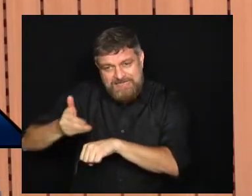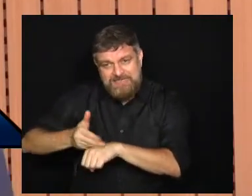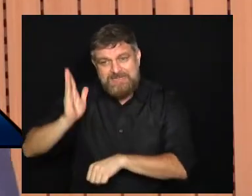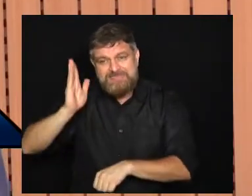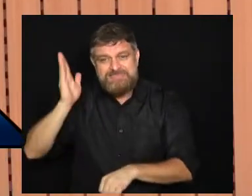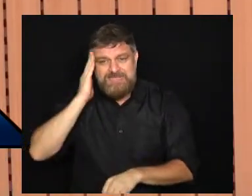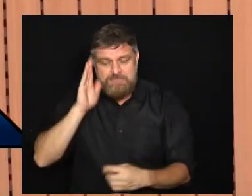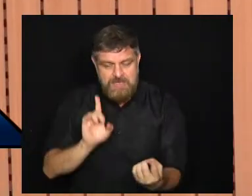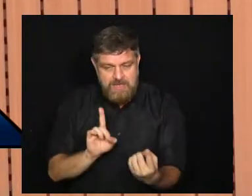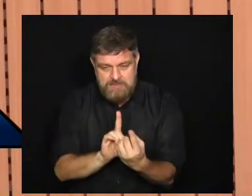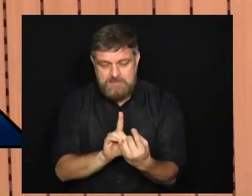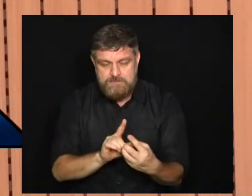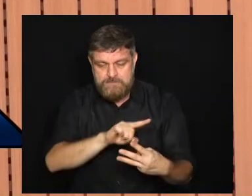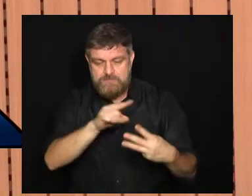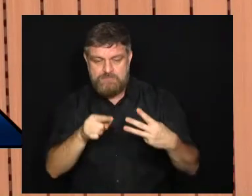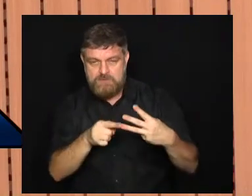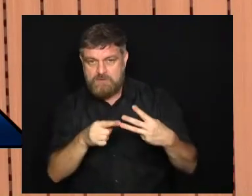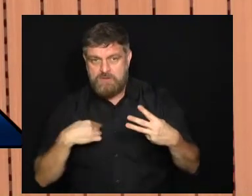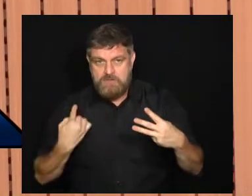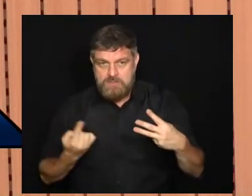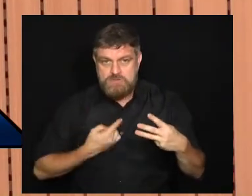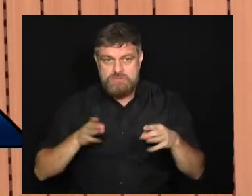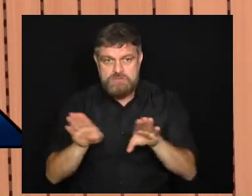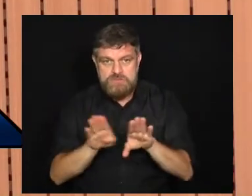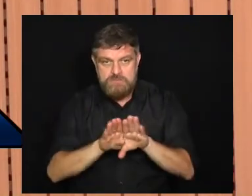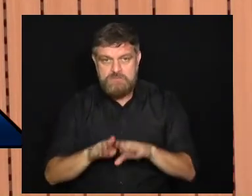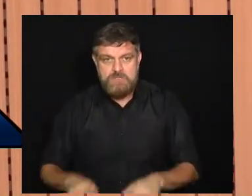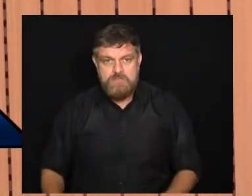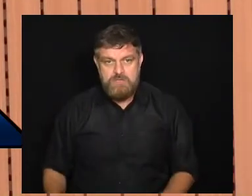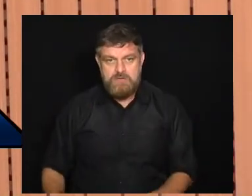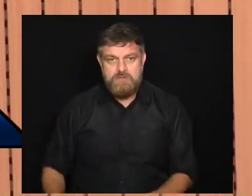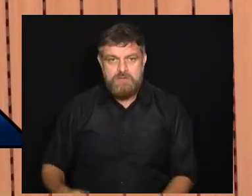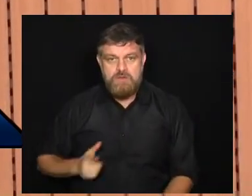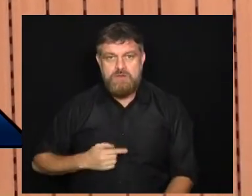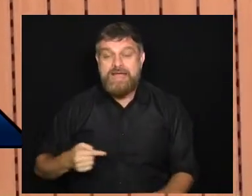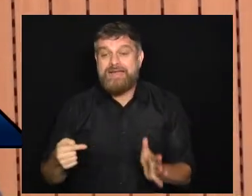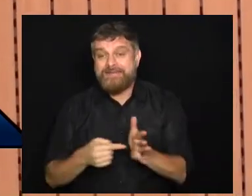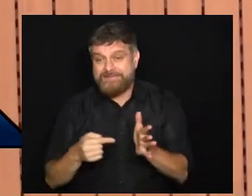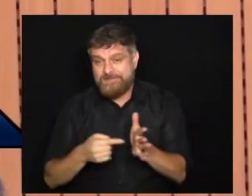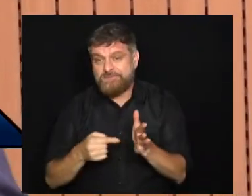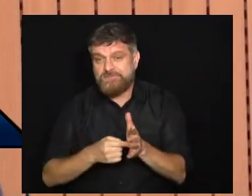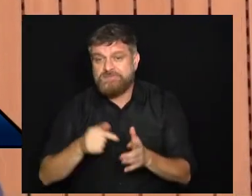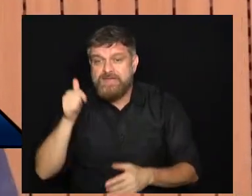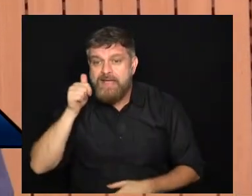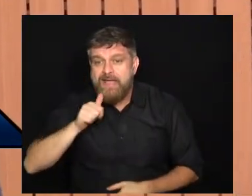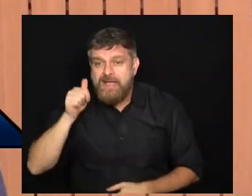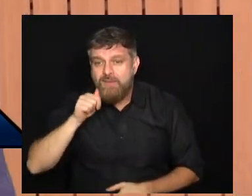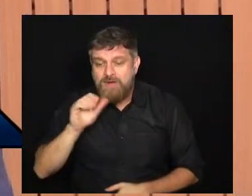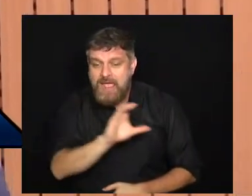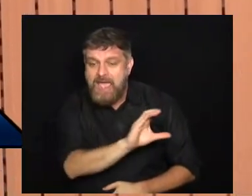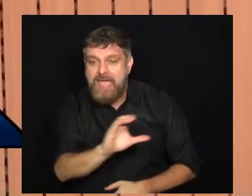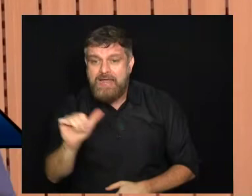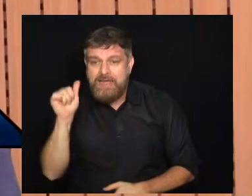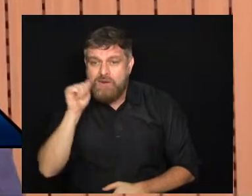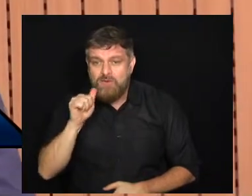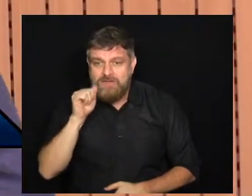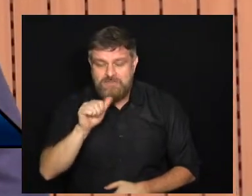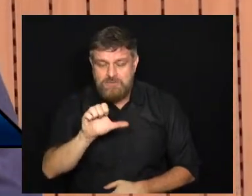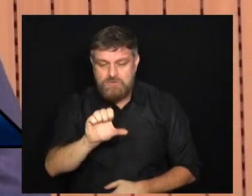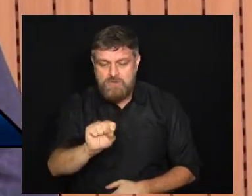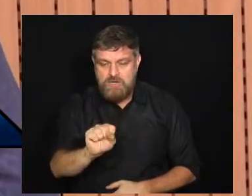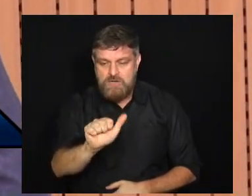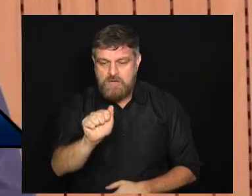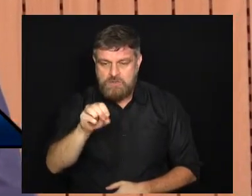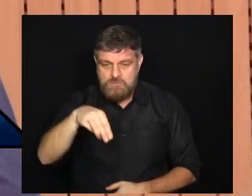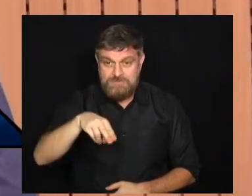atendimento. O terceiro ponto que nós tratamos foi justamente a crise que foi inaugurada aí com a denúncia relativa a servidor público em cargo